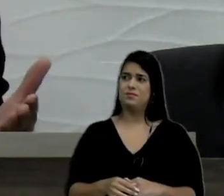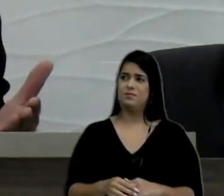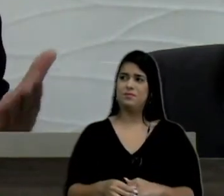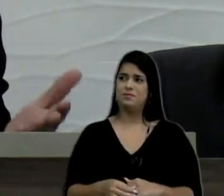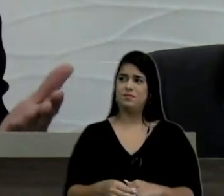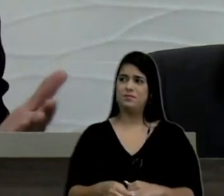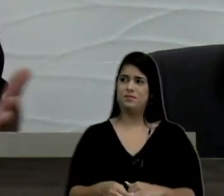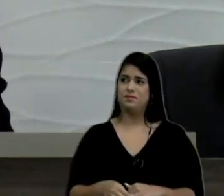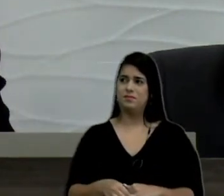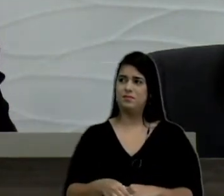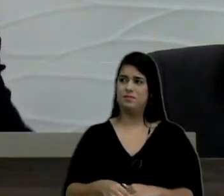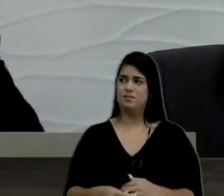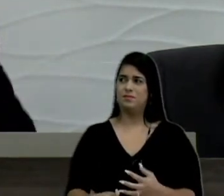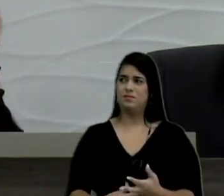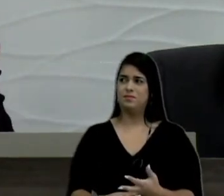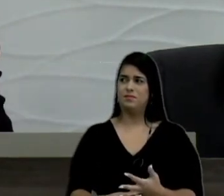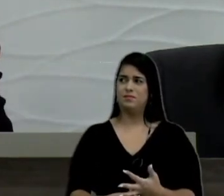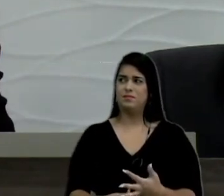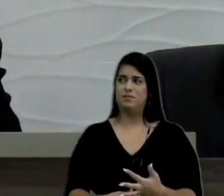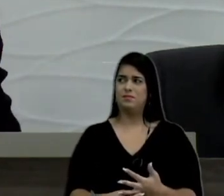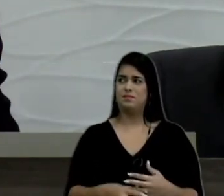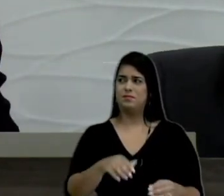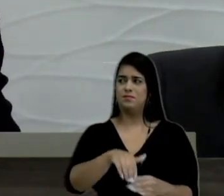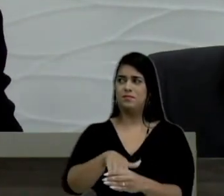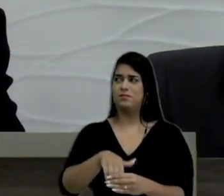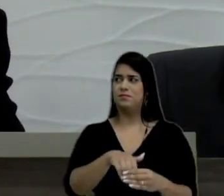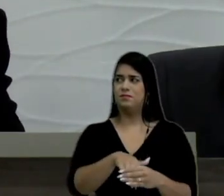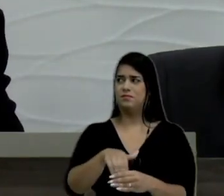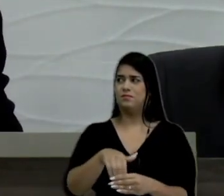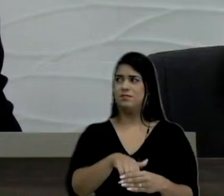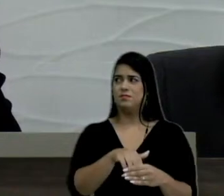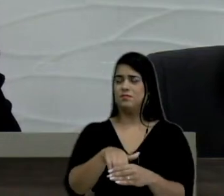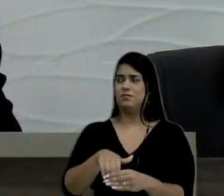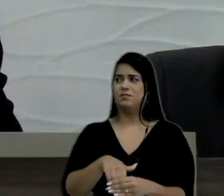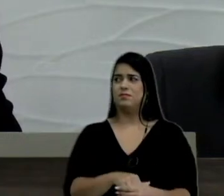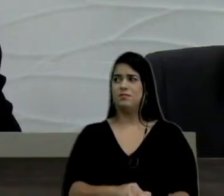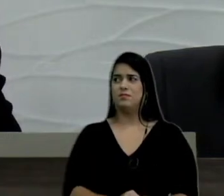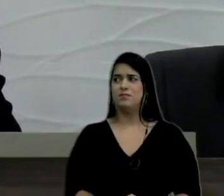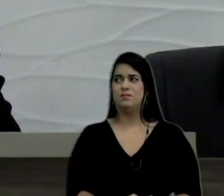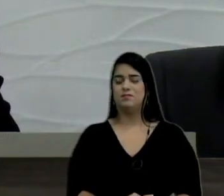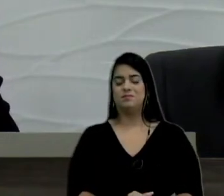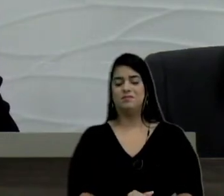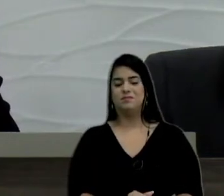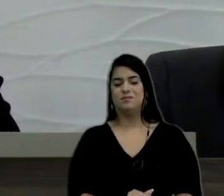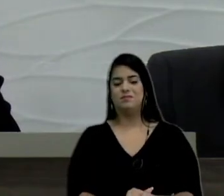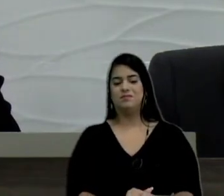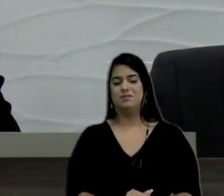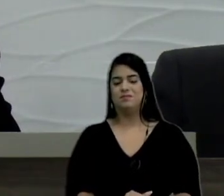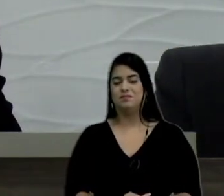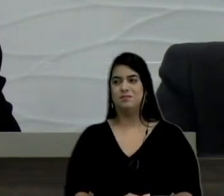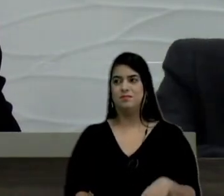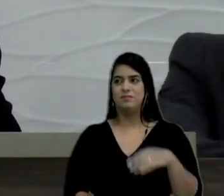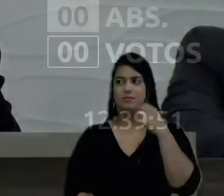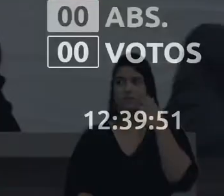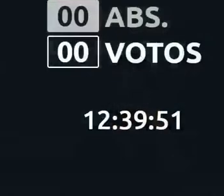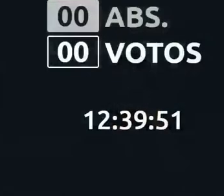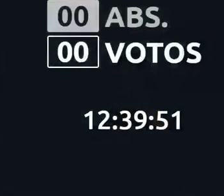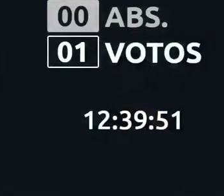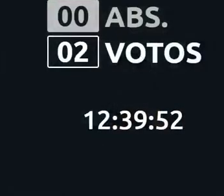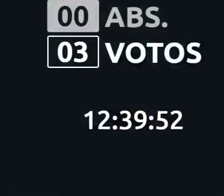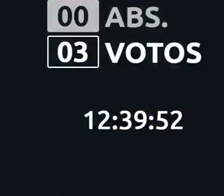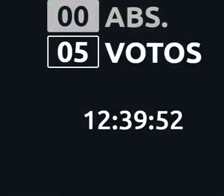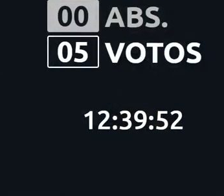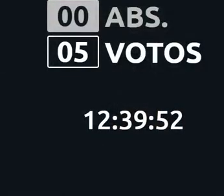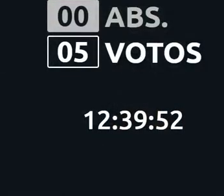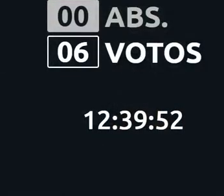esgoto da rua por conta disso em votação escuta a hora que eu quero discuta aqui em votação Eu Discuto aqui a hora que eu